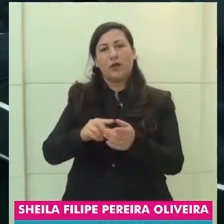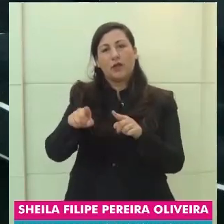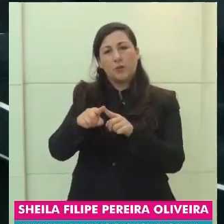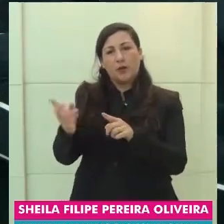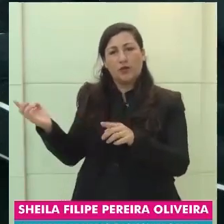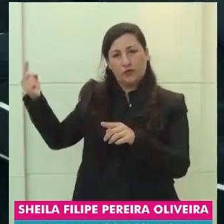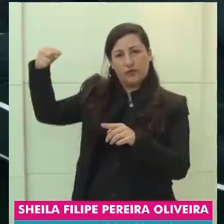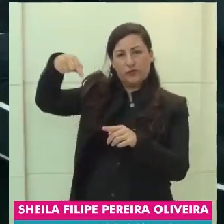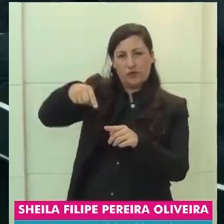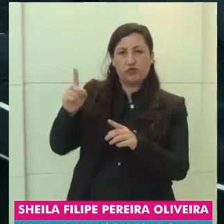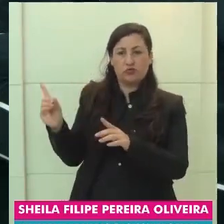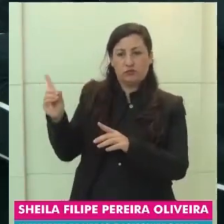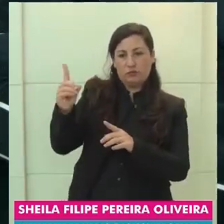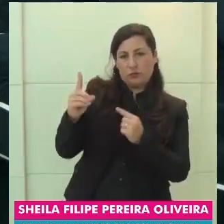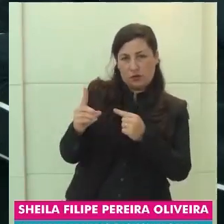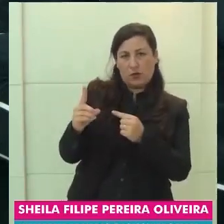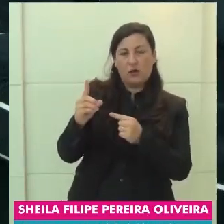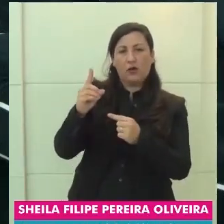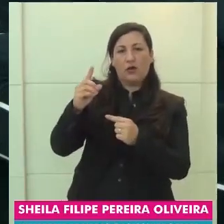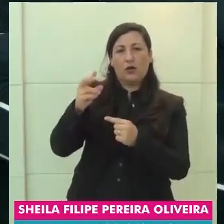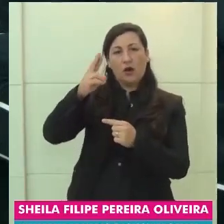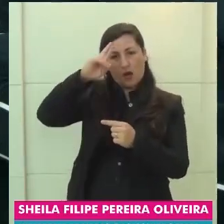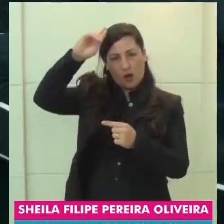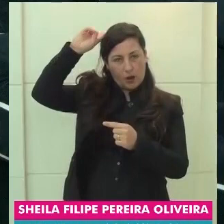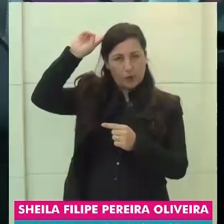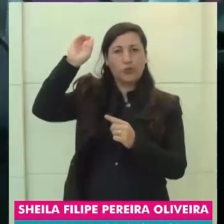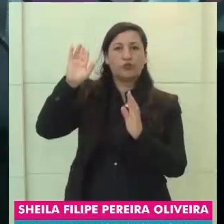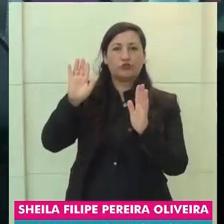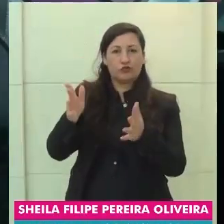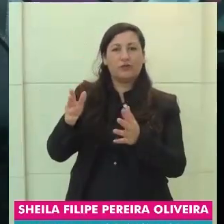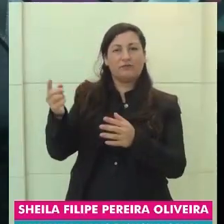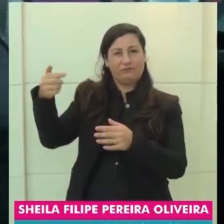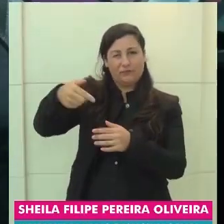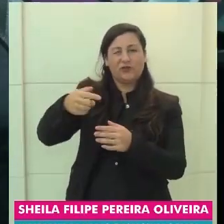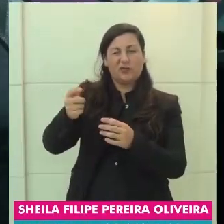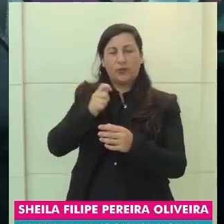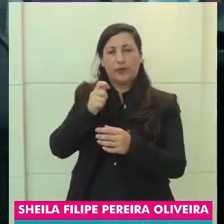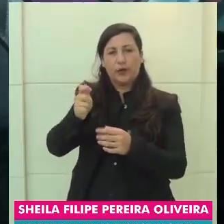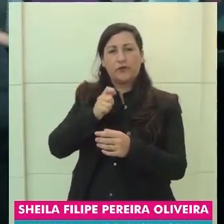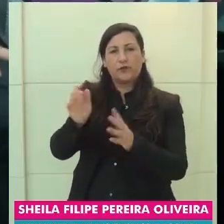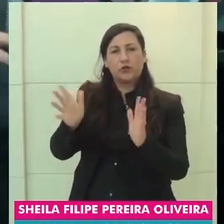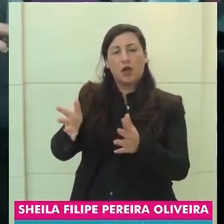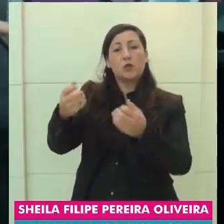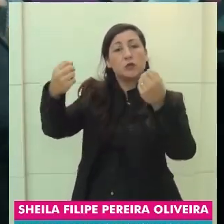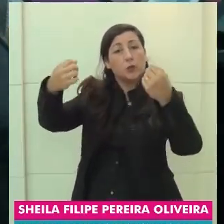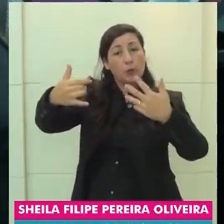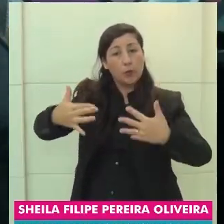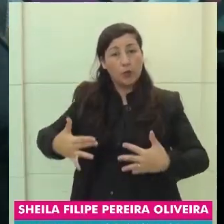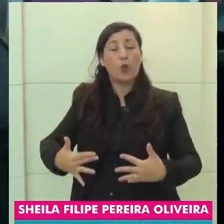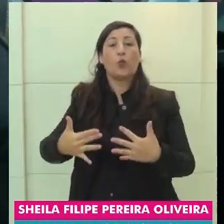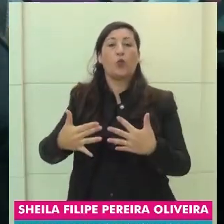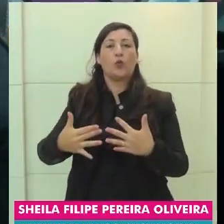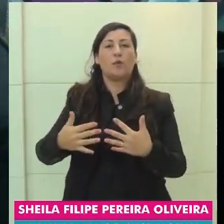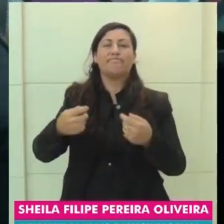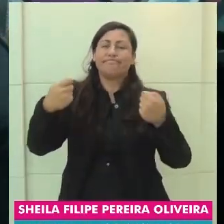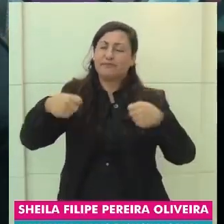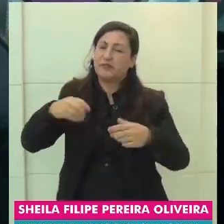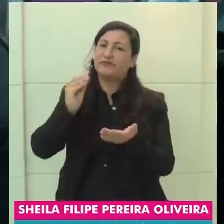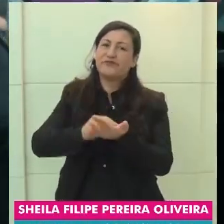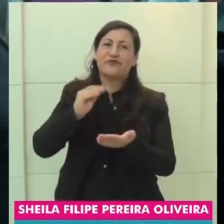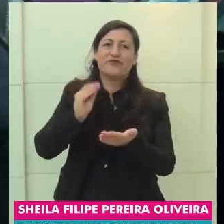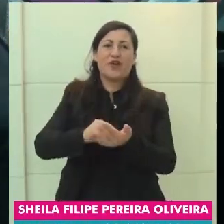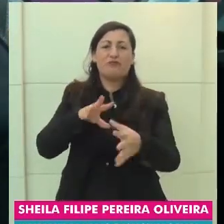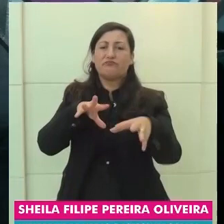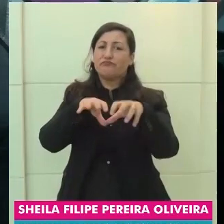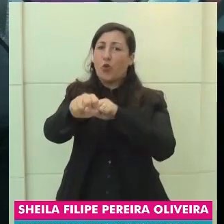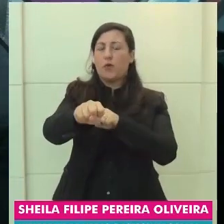trazer aqui, Até que... Que a formação em professores de Libras, porque vai ter